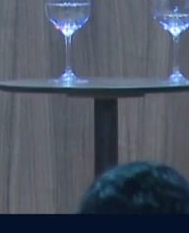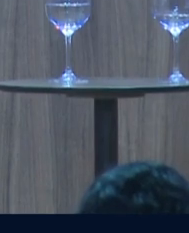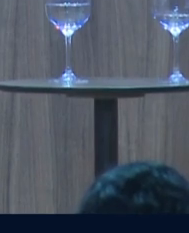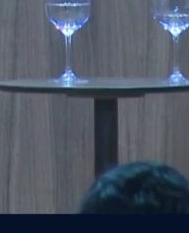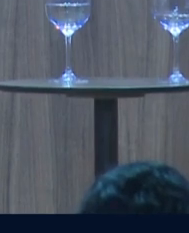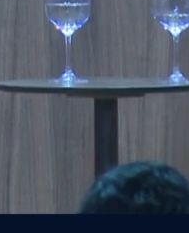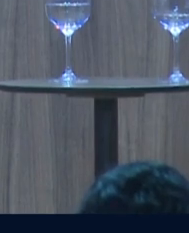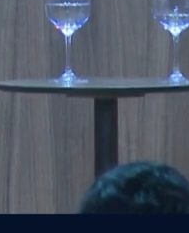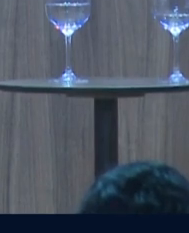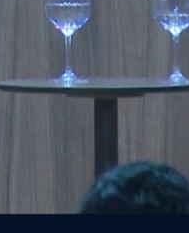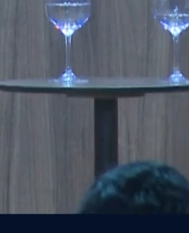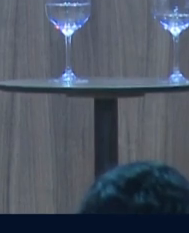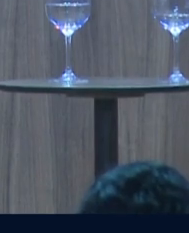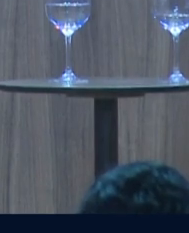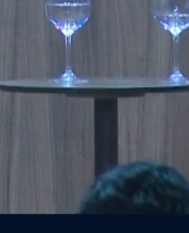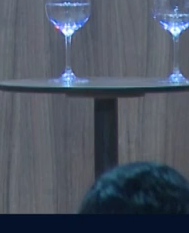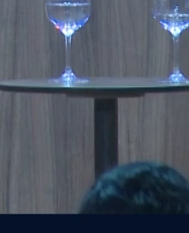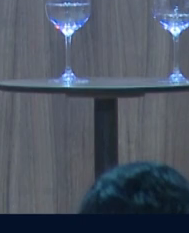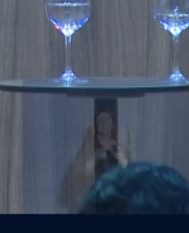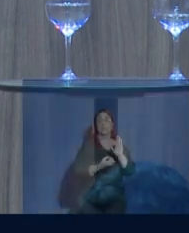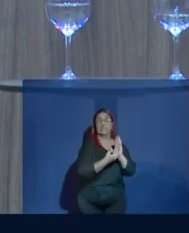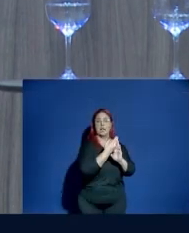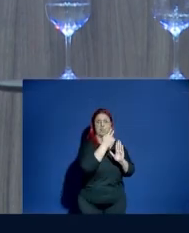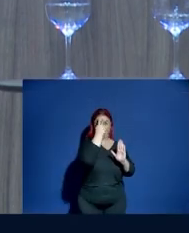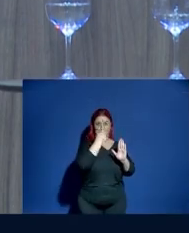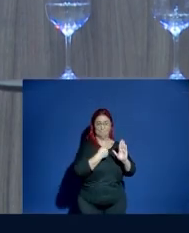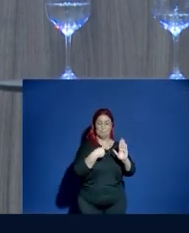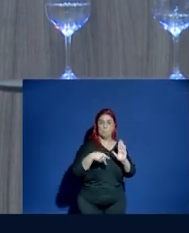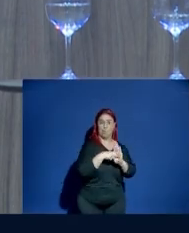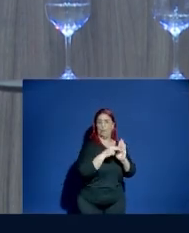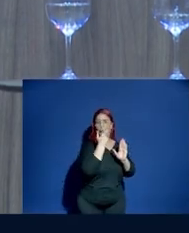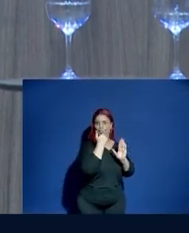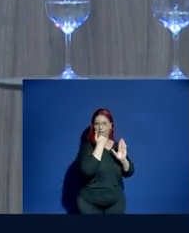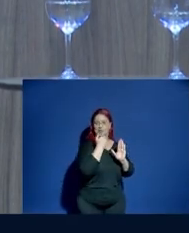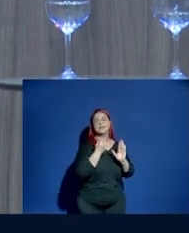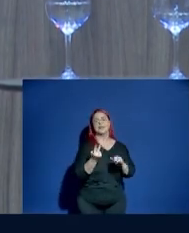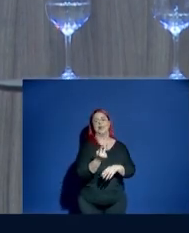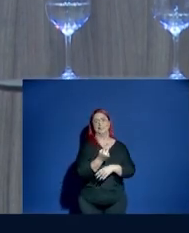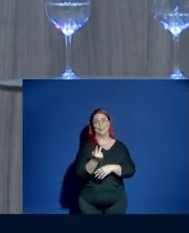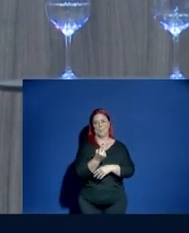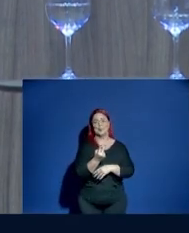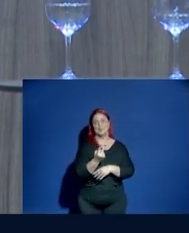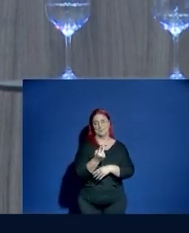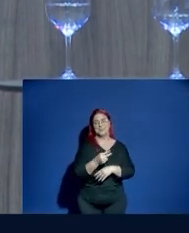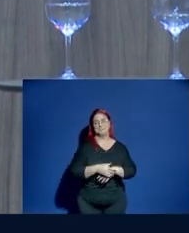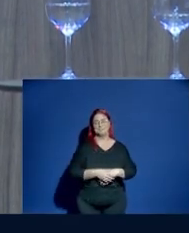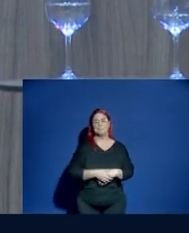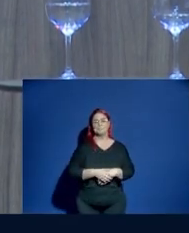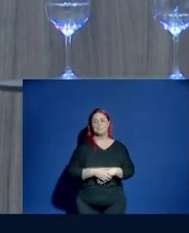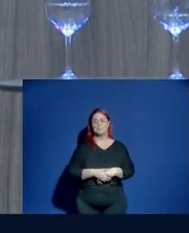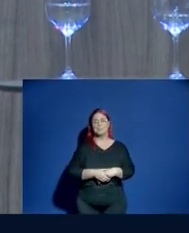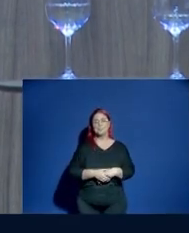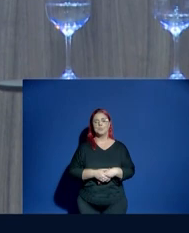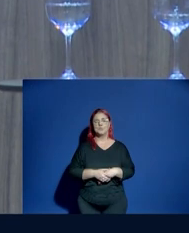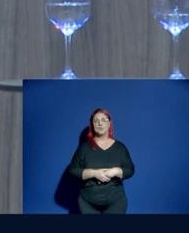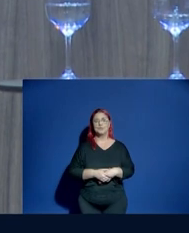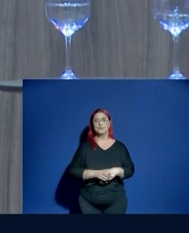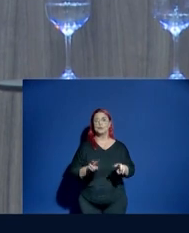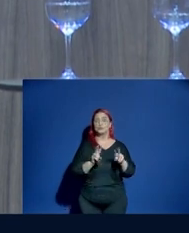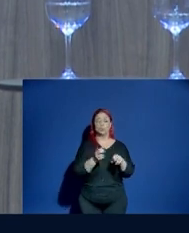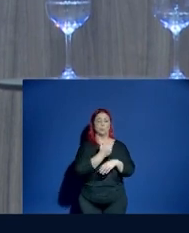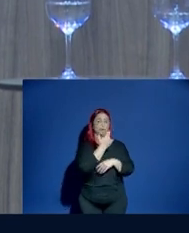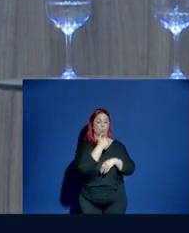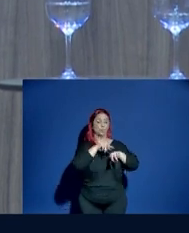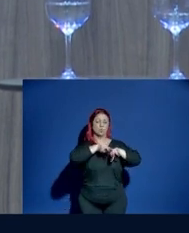quanto a utilização dos nutrientes voltando um pouco para a utilização dos nutrientes